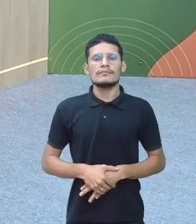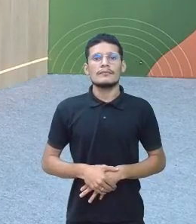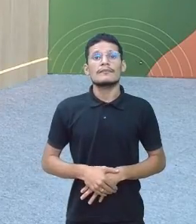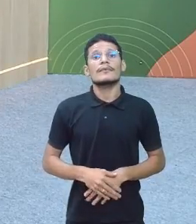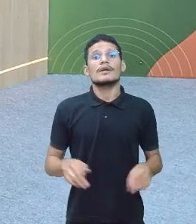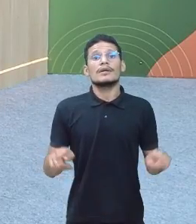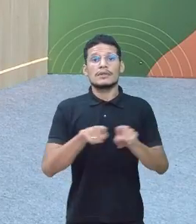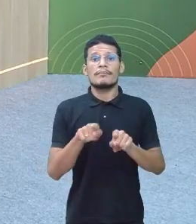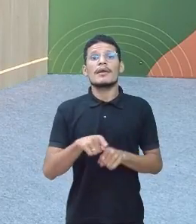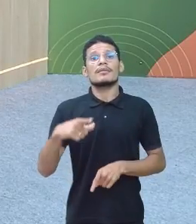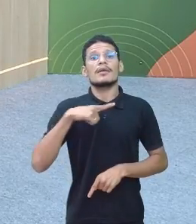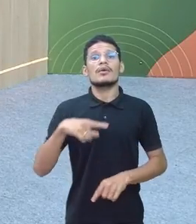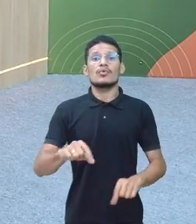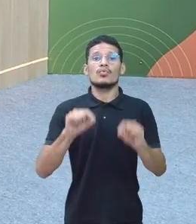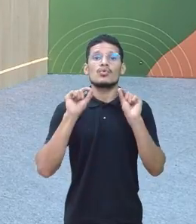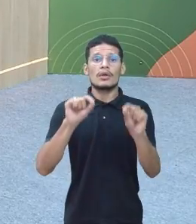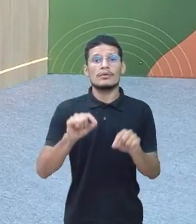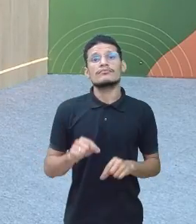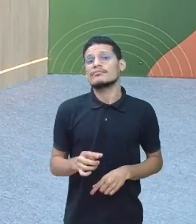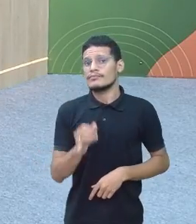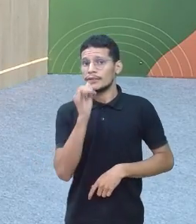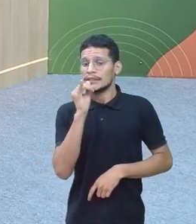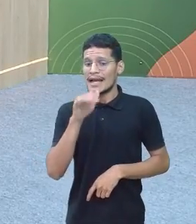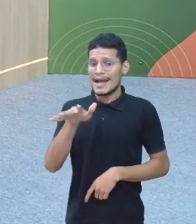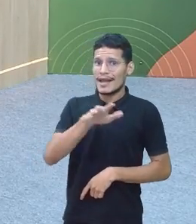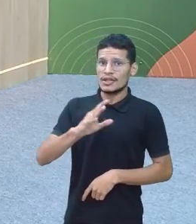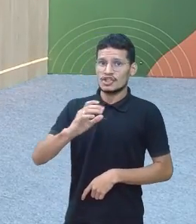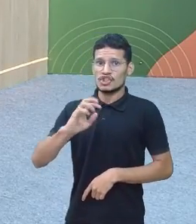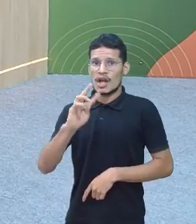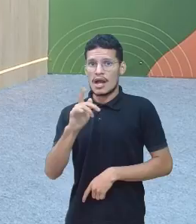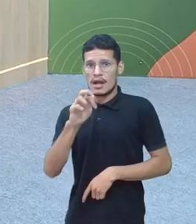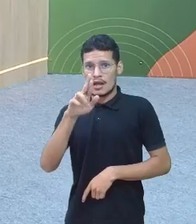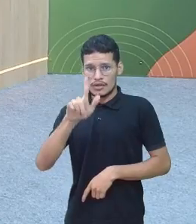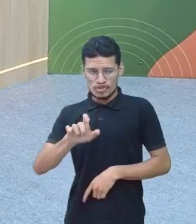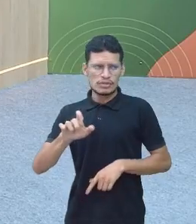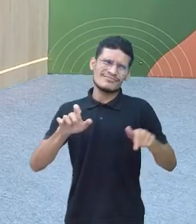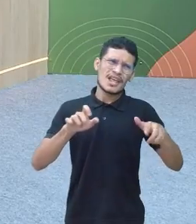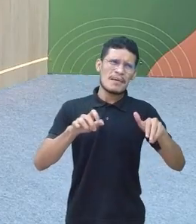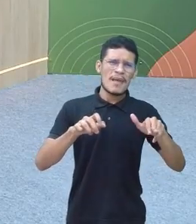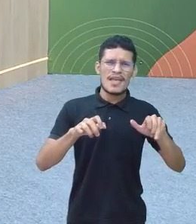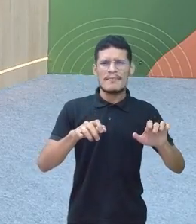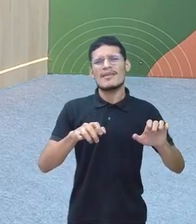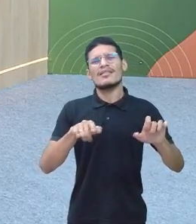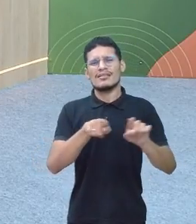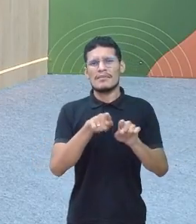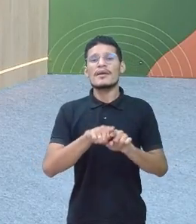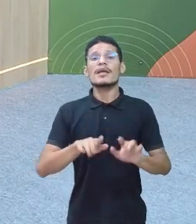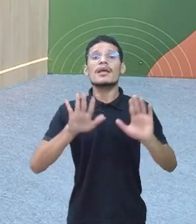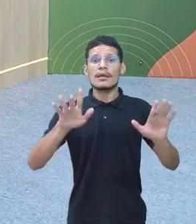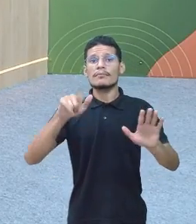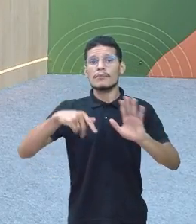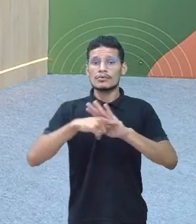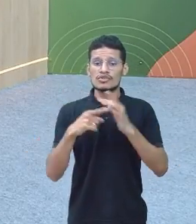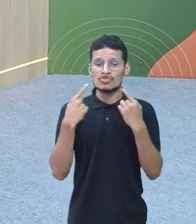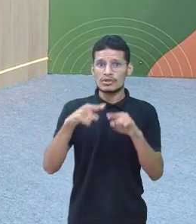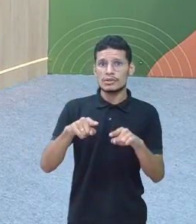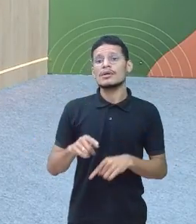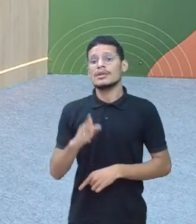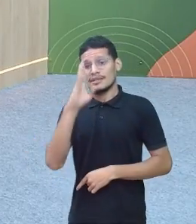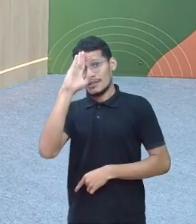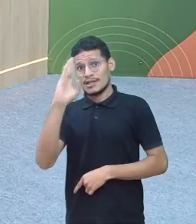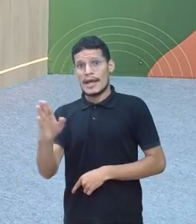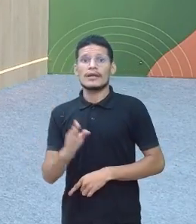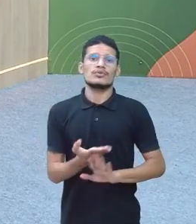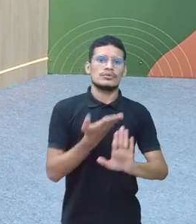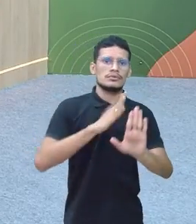A gente vai utilizar, especialmente nas charges, nos memes também, de certa forma, o discurso direto e indireto,